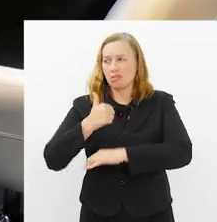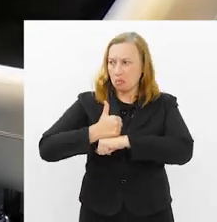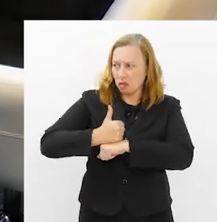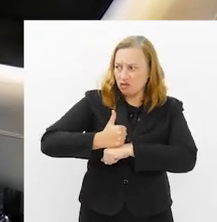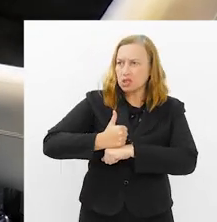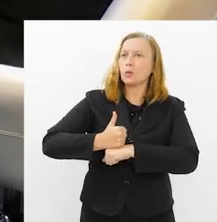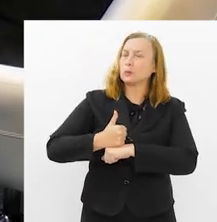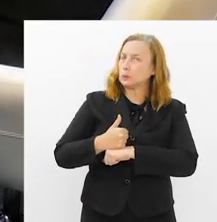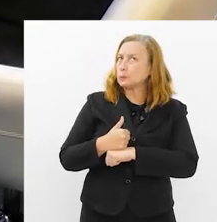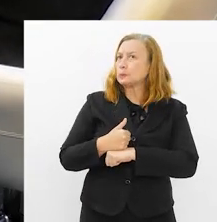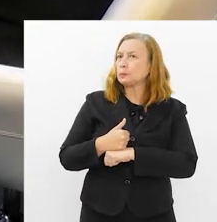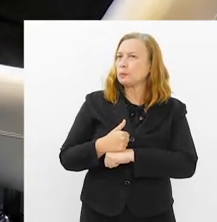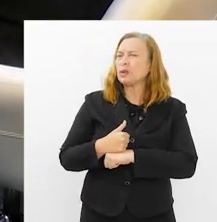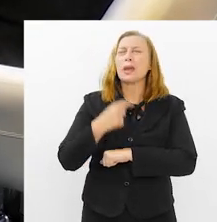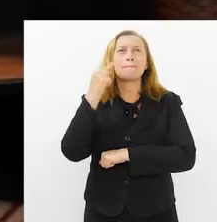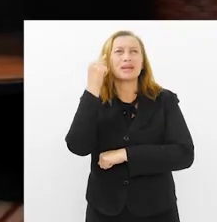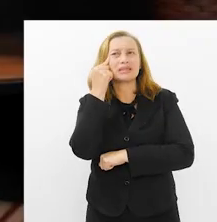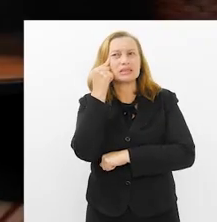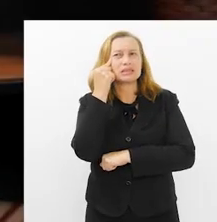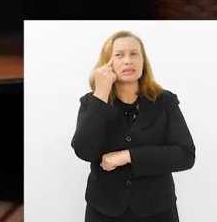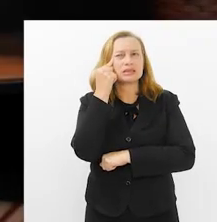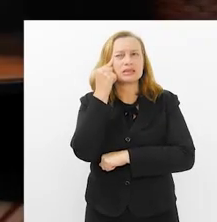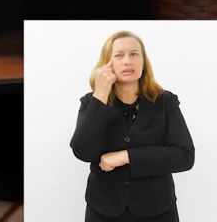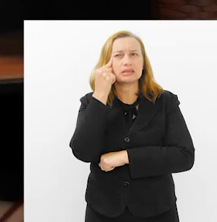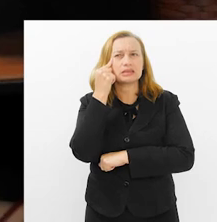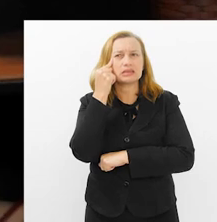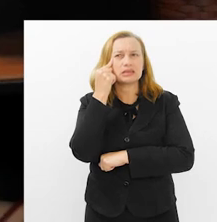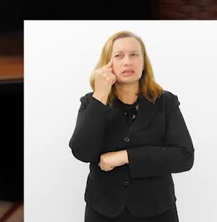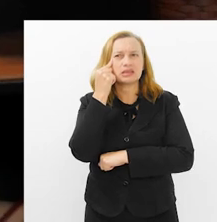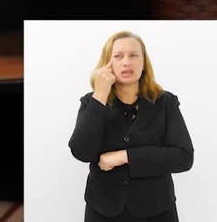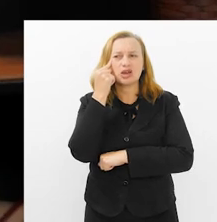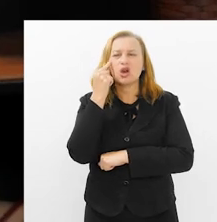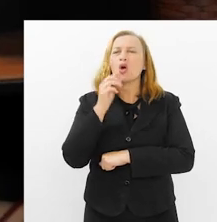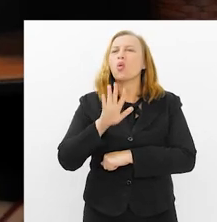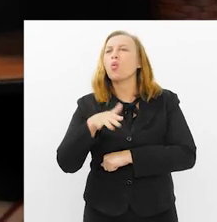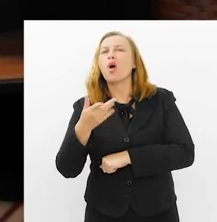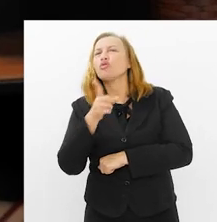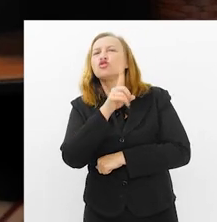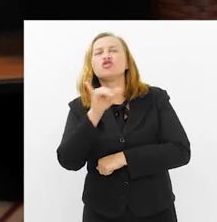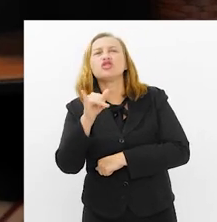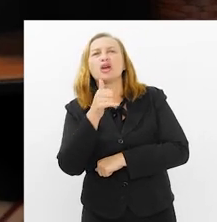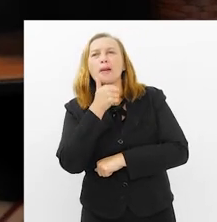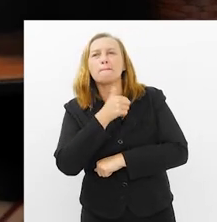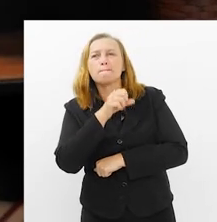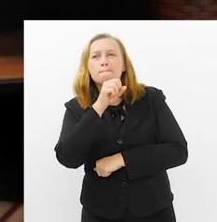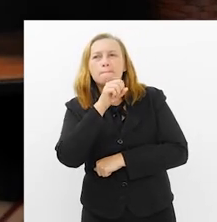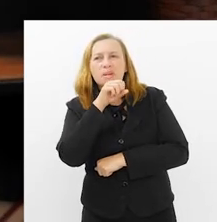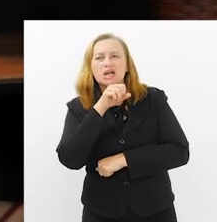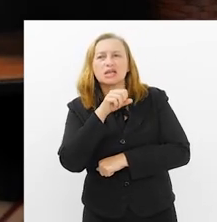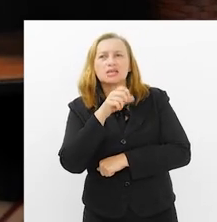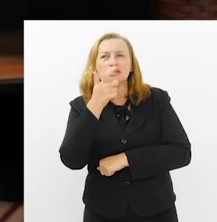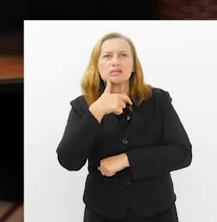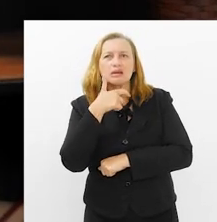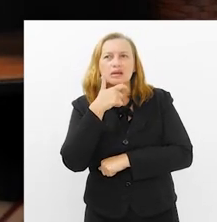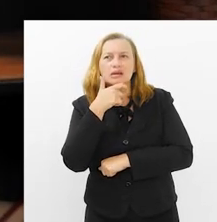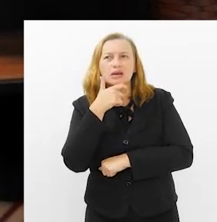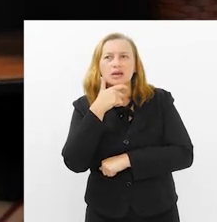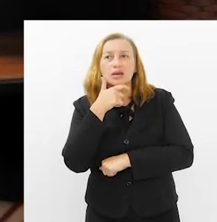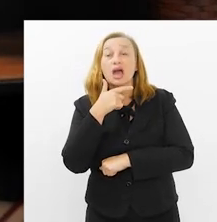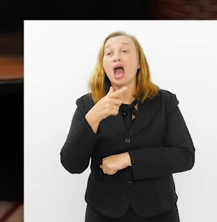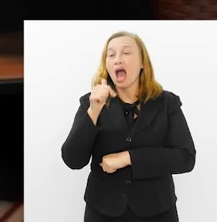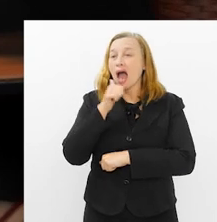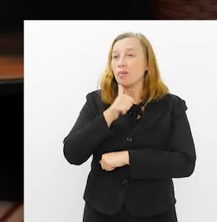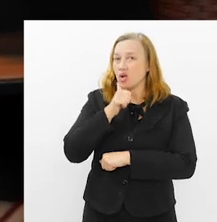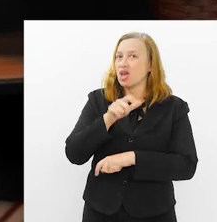Ó, eu tenho a minha carreira profissional, vamos ver aonde vai entrar a minha maternidade. Aí, Juliana, vem o que